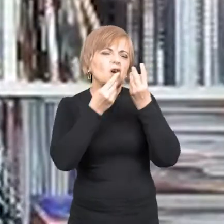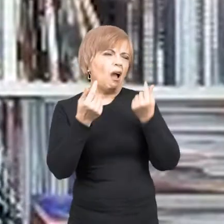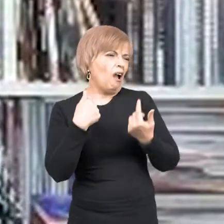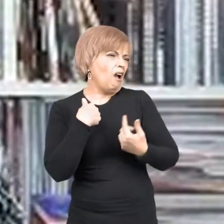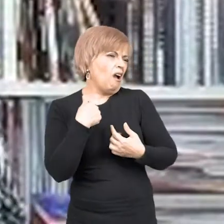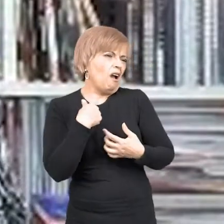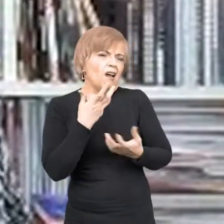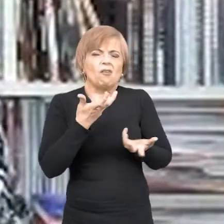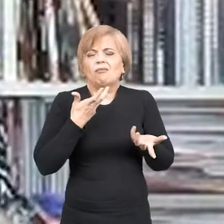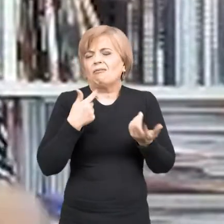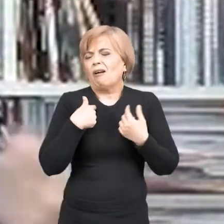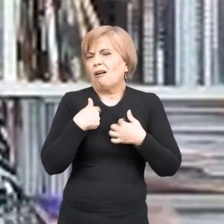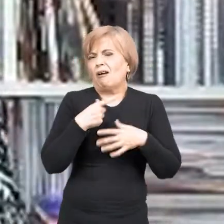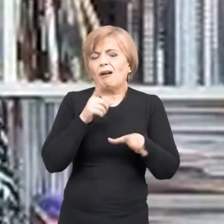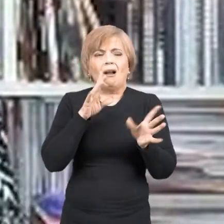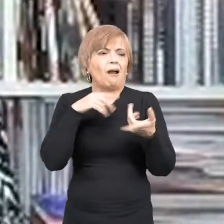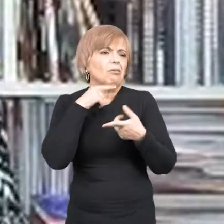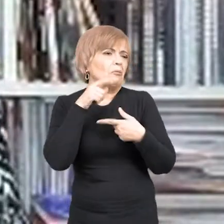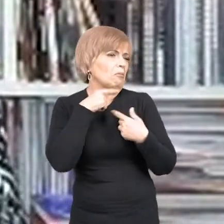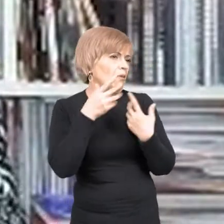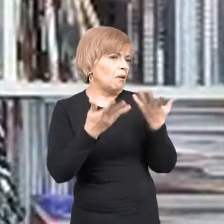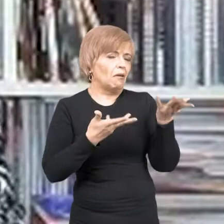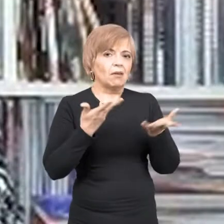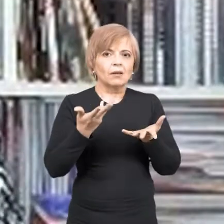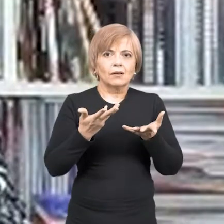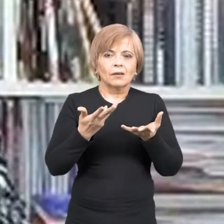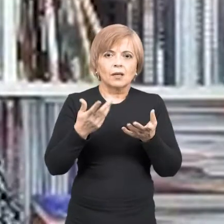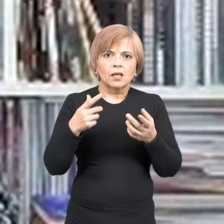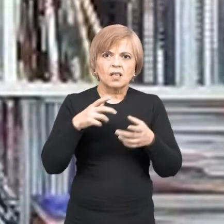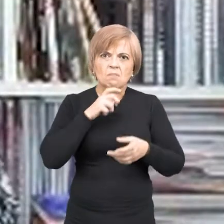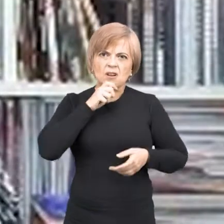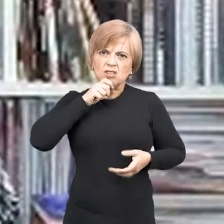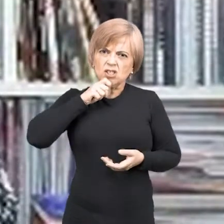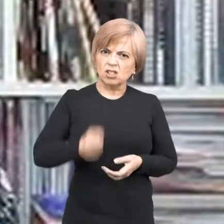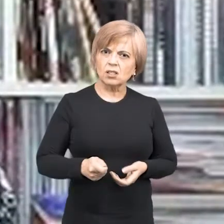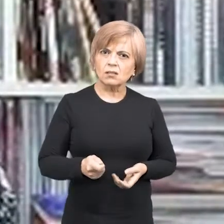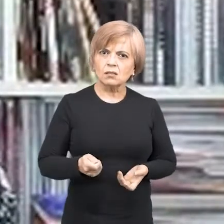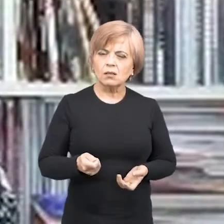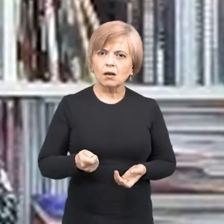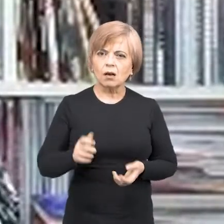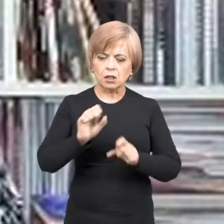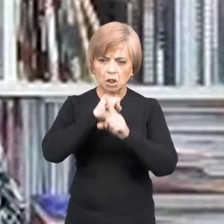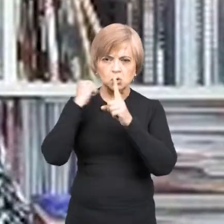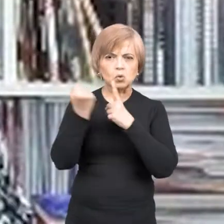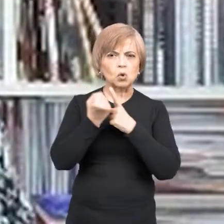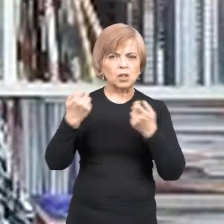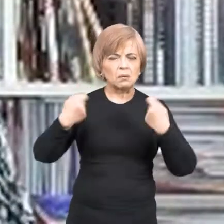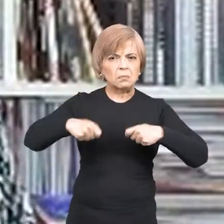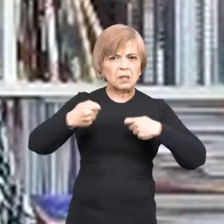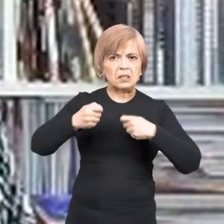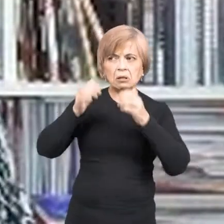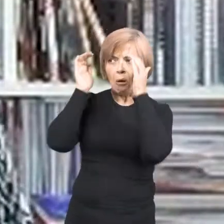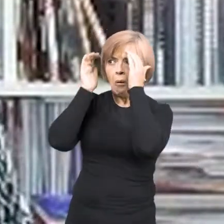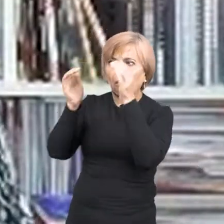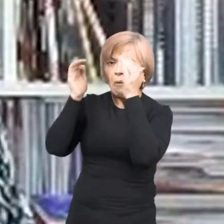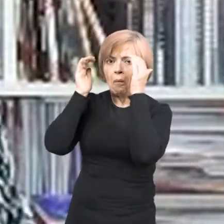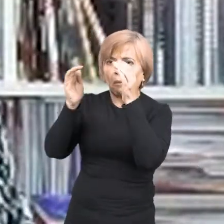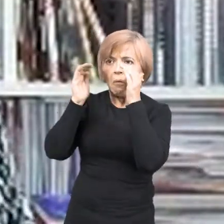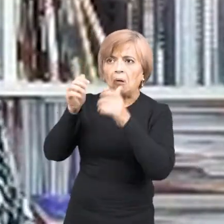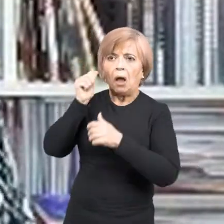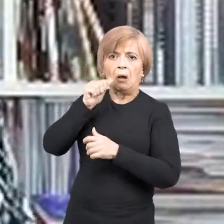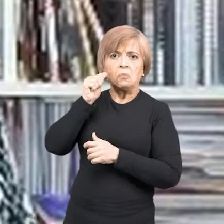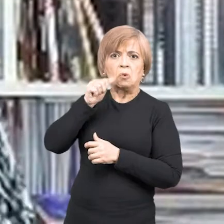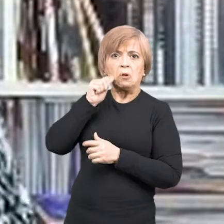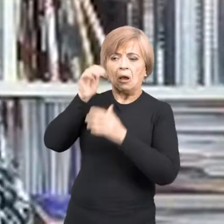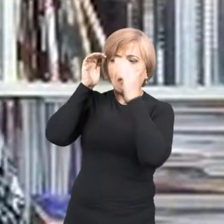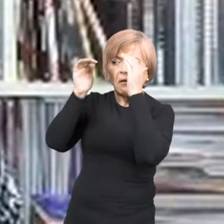chantagem emocional, de uma imposição patriarcal e machista da nossa sociedade, que a mulher tem que se submeter ali às vontades